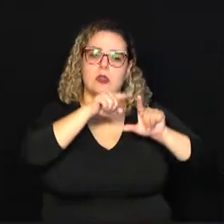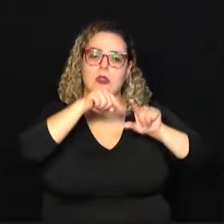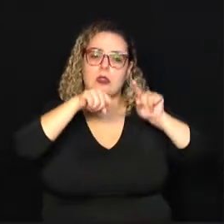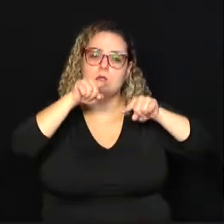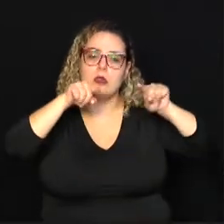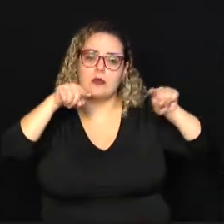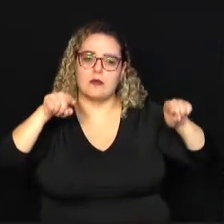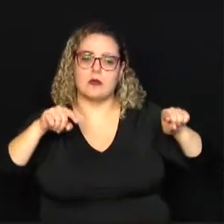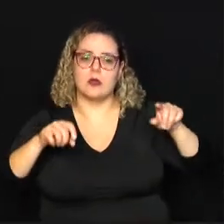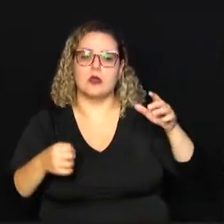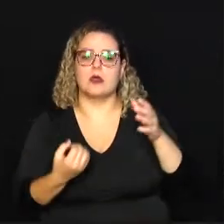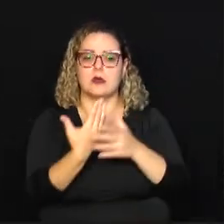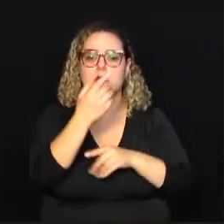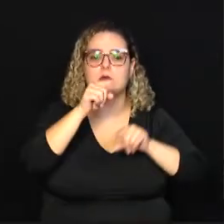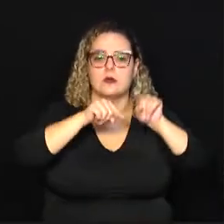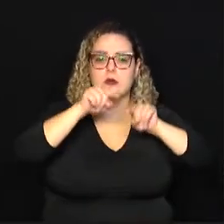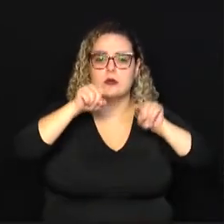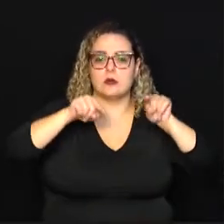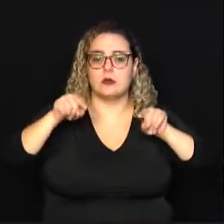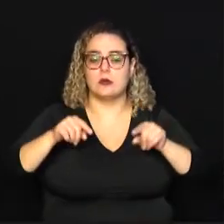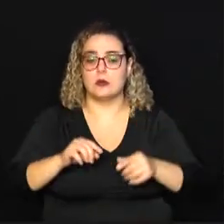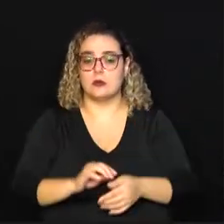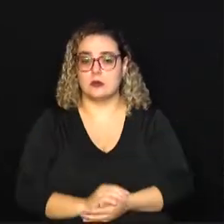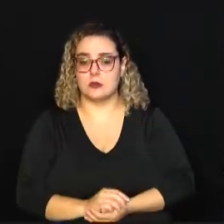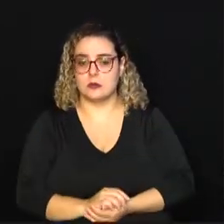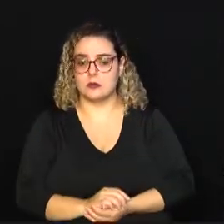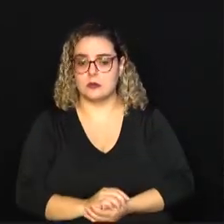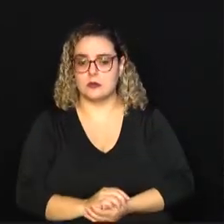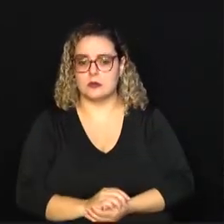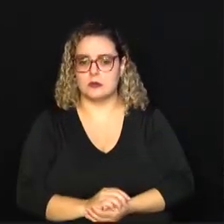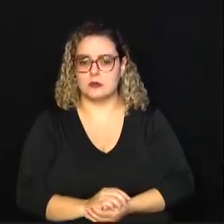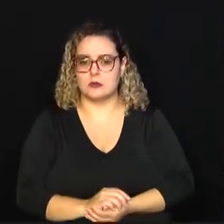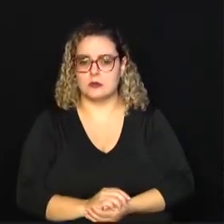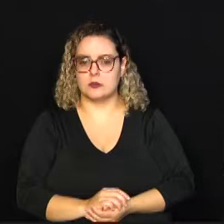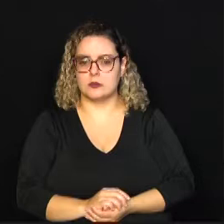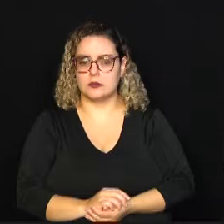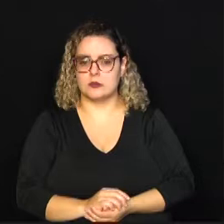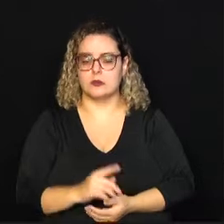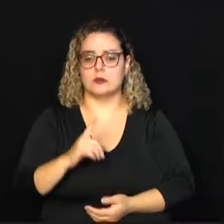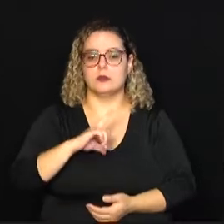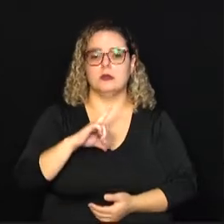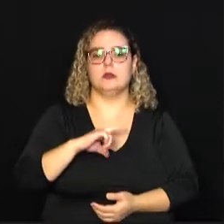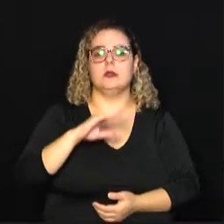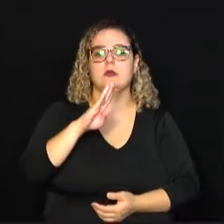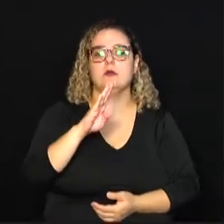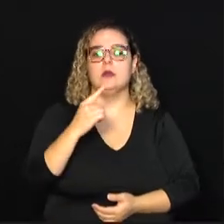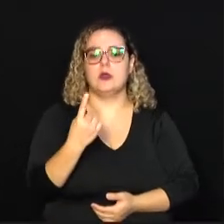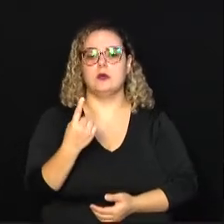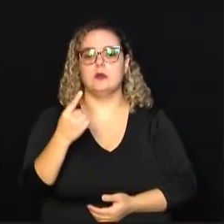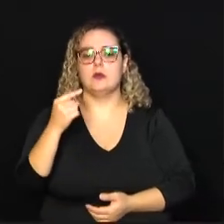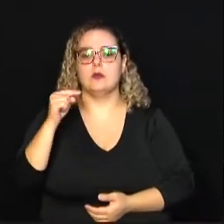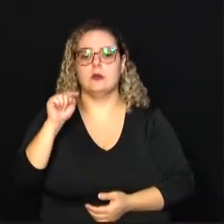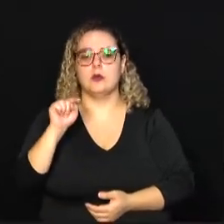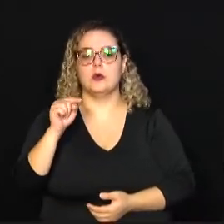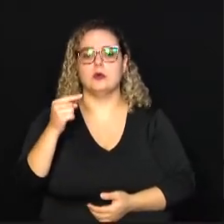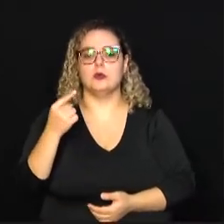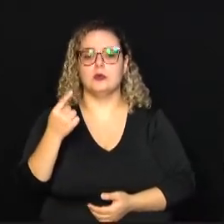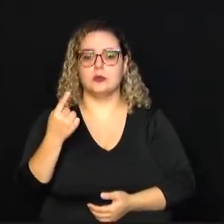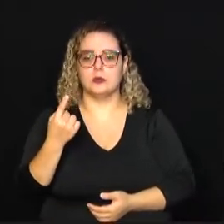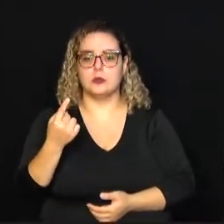surgem outras. Durante boa parte do ano passado, a gente teve aí a B1.1.33 e